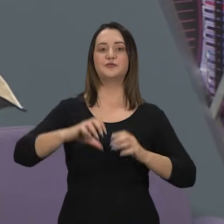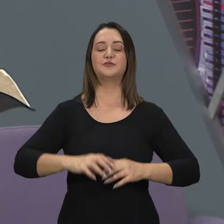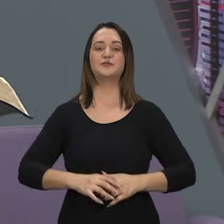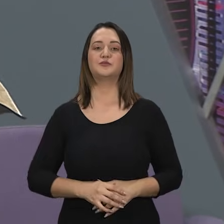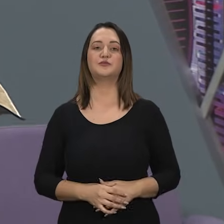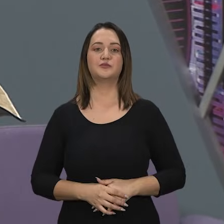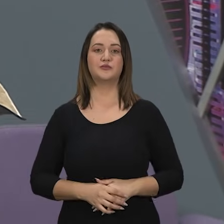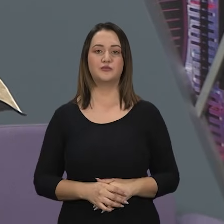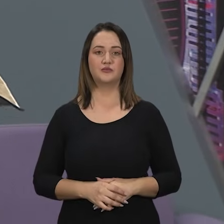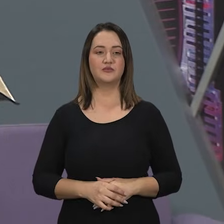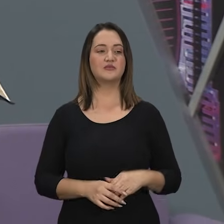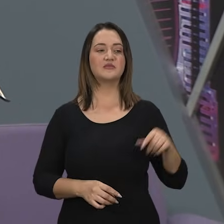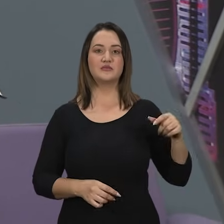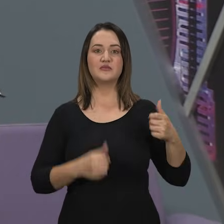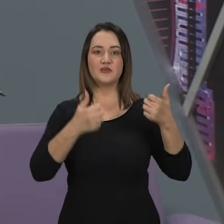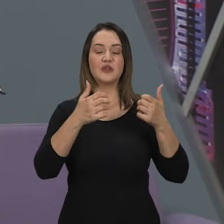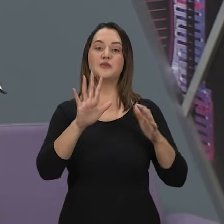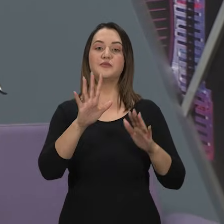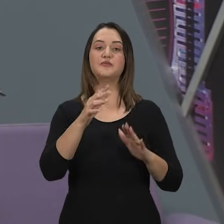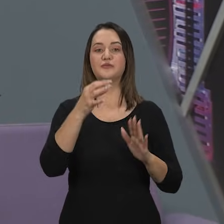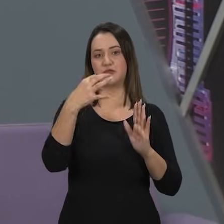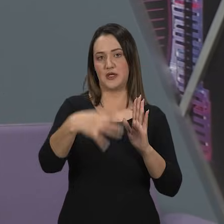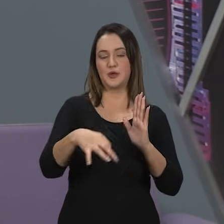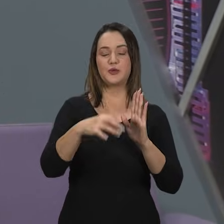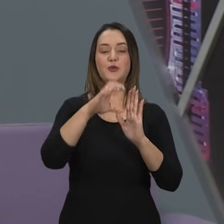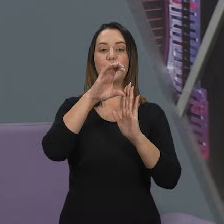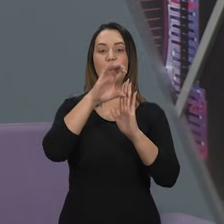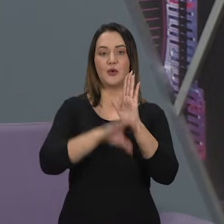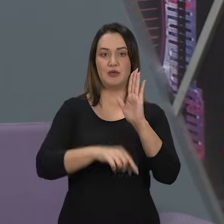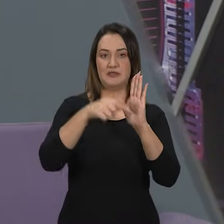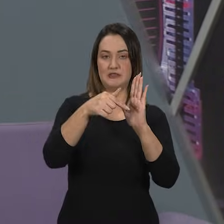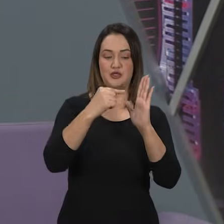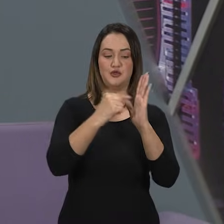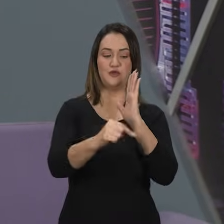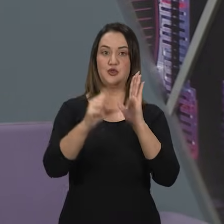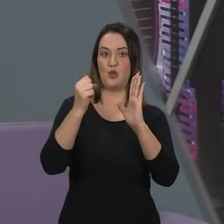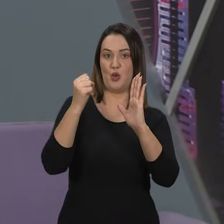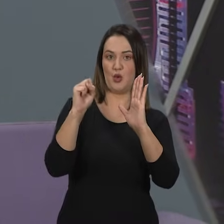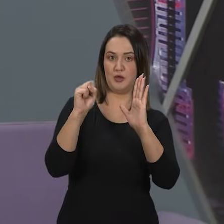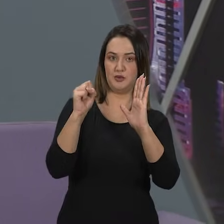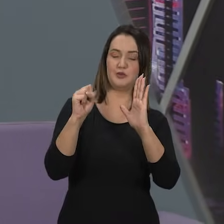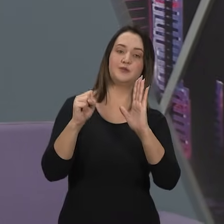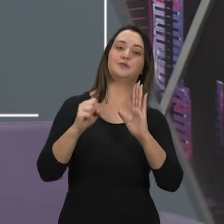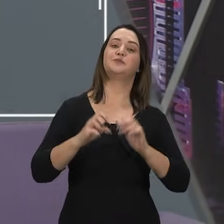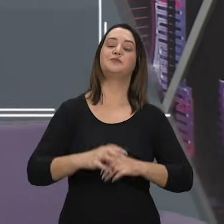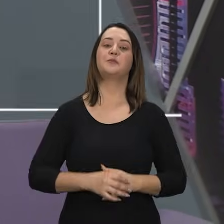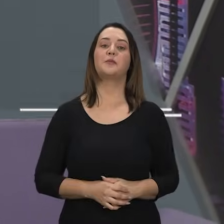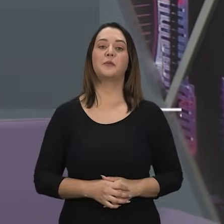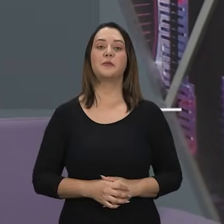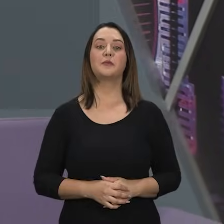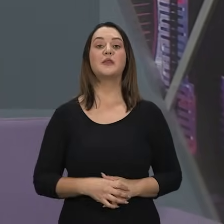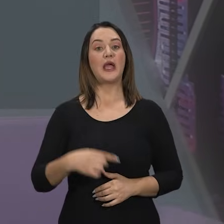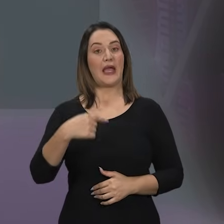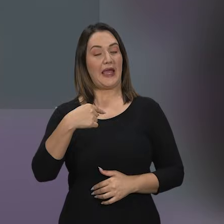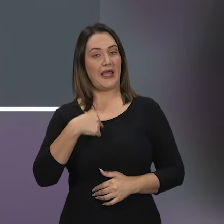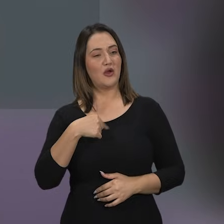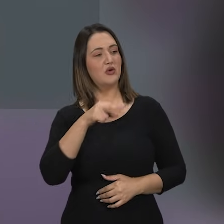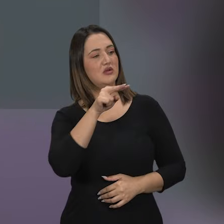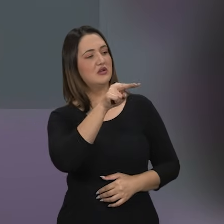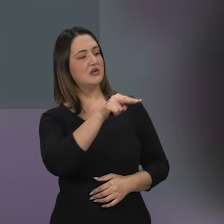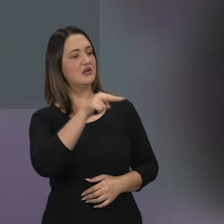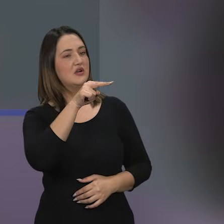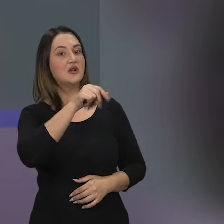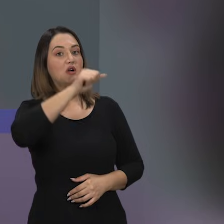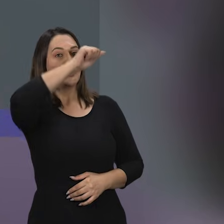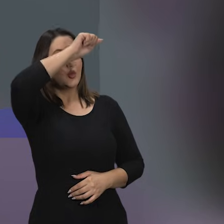9. Daniel 7, versículo 9, ou melhor, versículo 8, perdão. Daniel 7, verso 8. Fala assim: